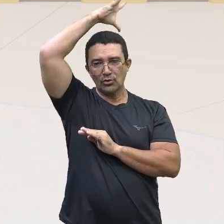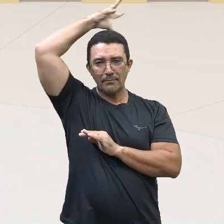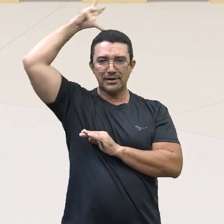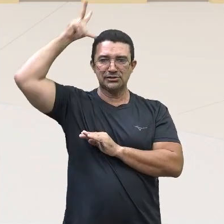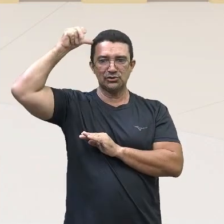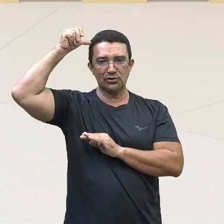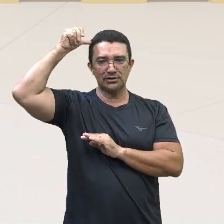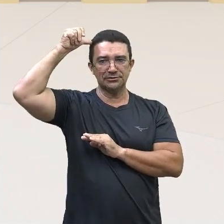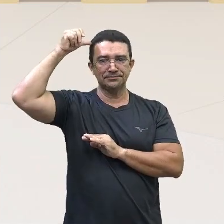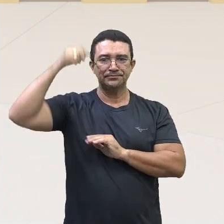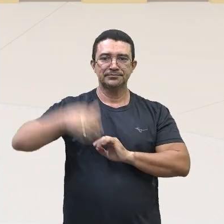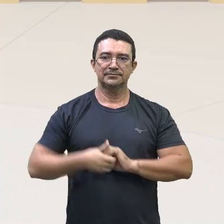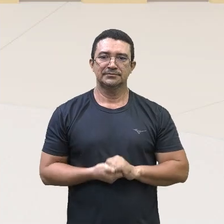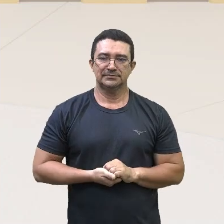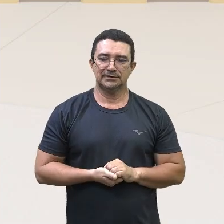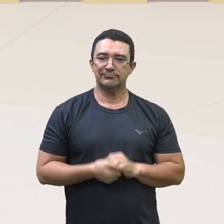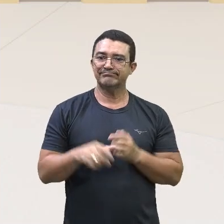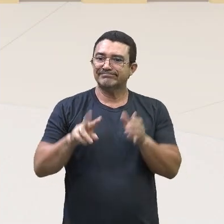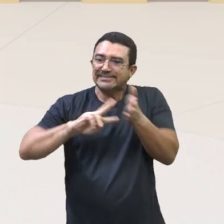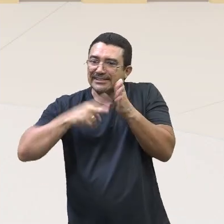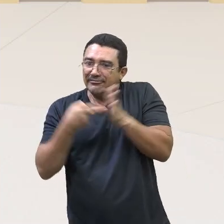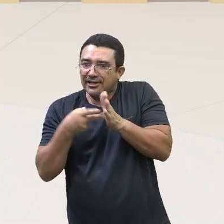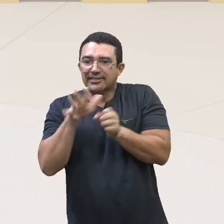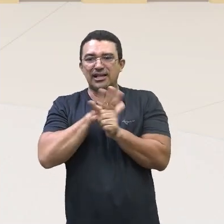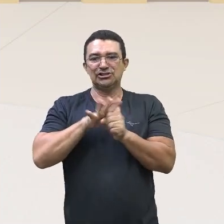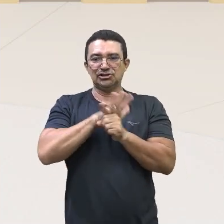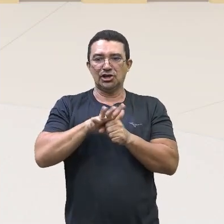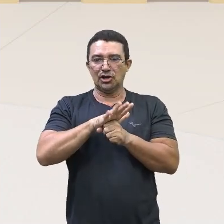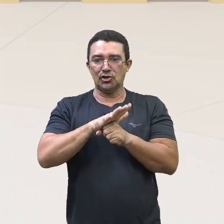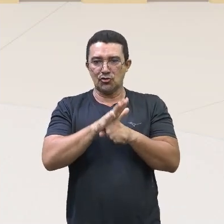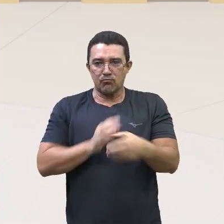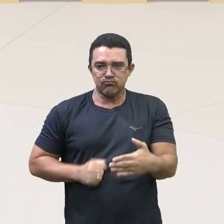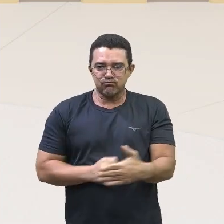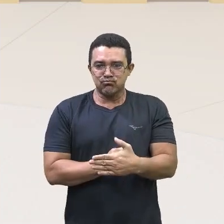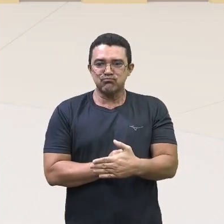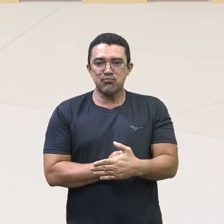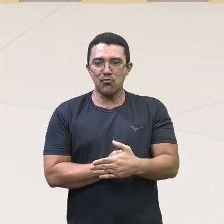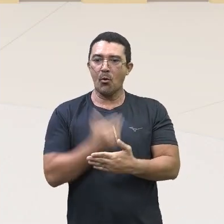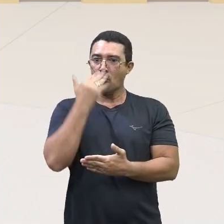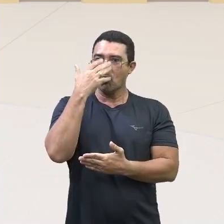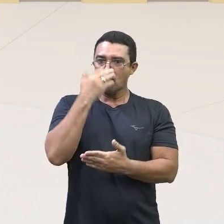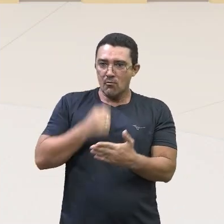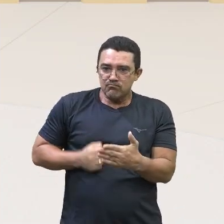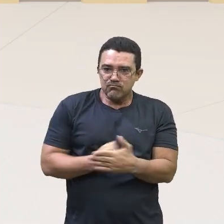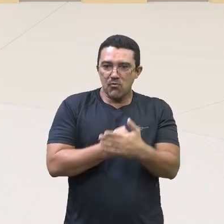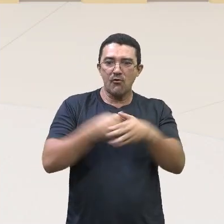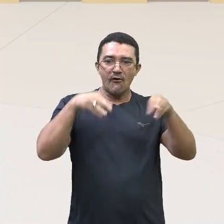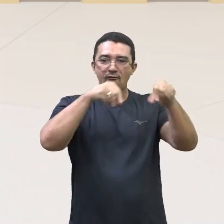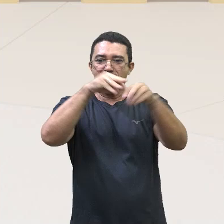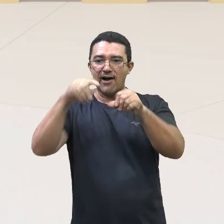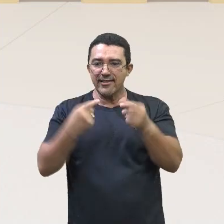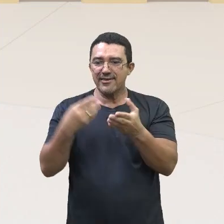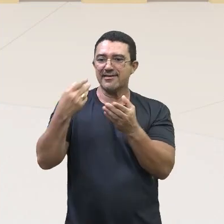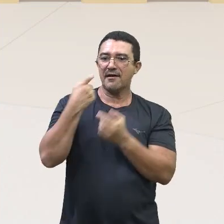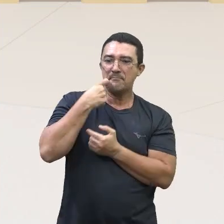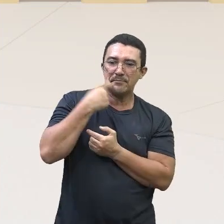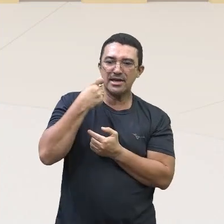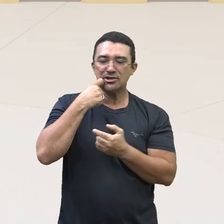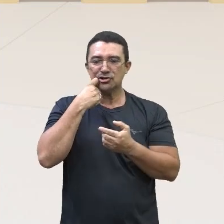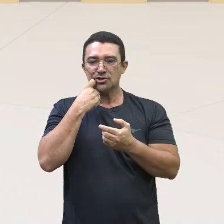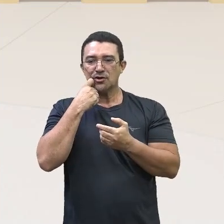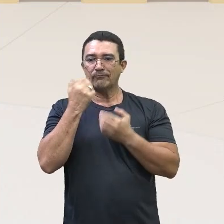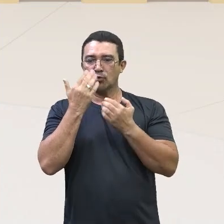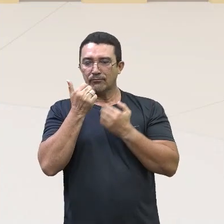certo? Tá, até o tucupi, ou seja, tá cheio, encheu o nosso bucho, ainda que eu comi muita farinha, chegou, tô aqui empachado. É tufado, não é que chama? Tufado, exatamente.